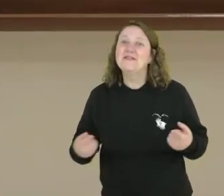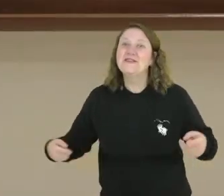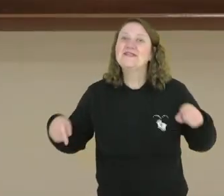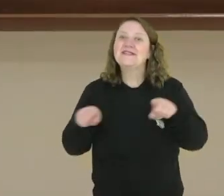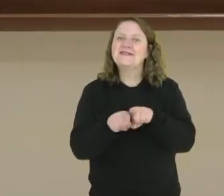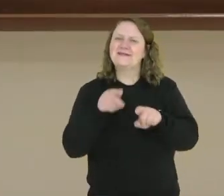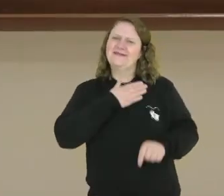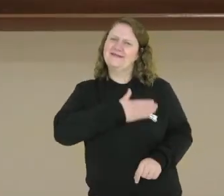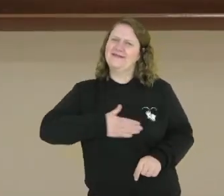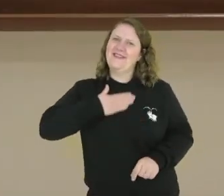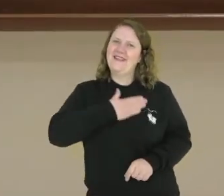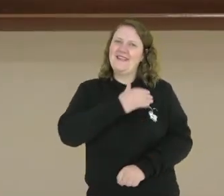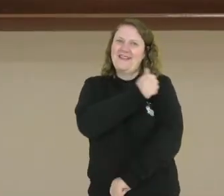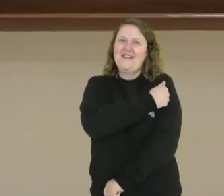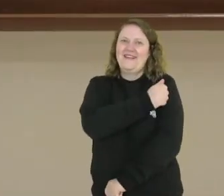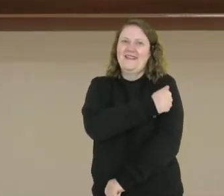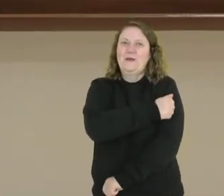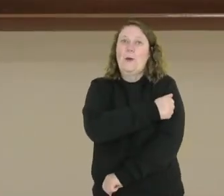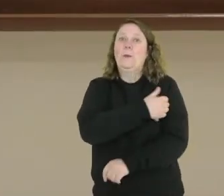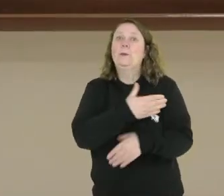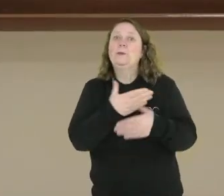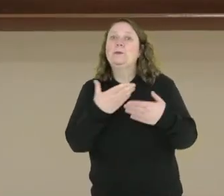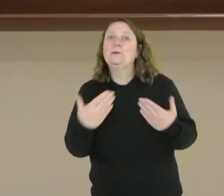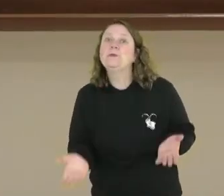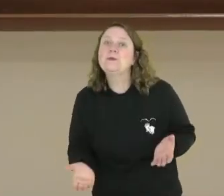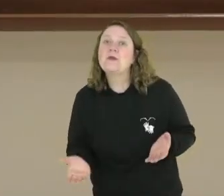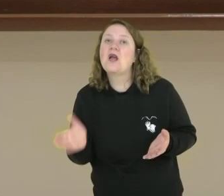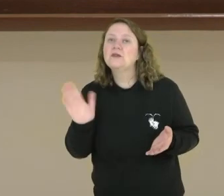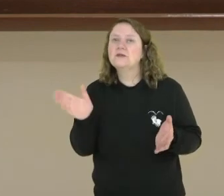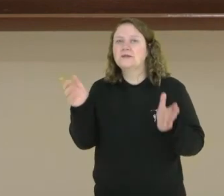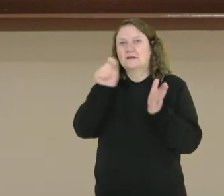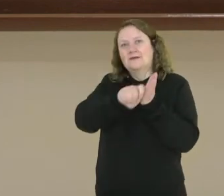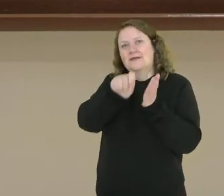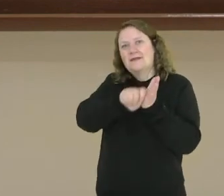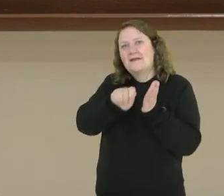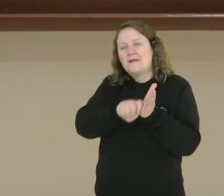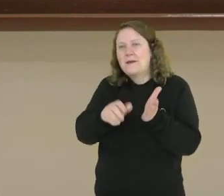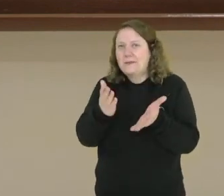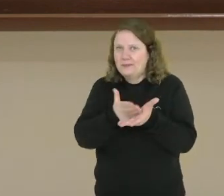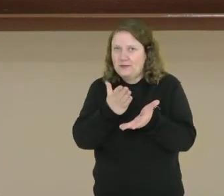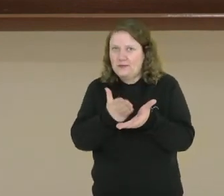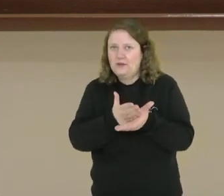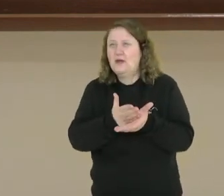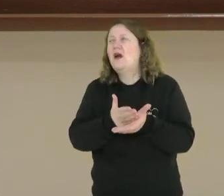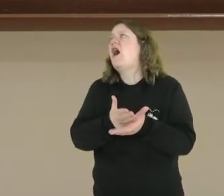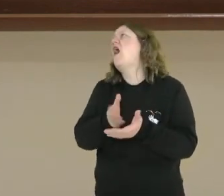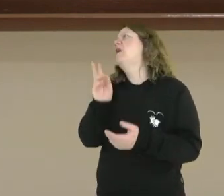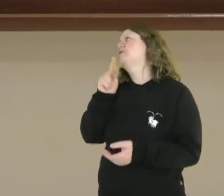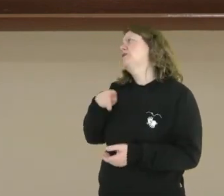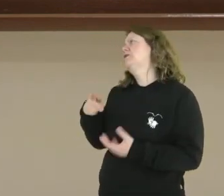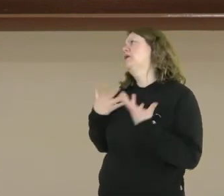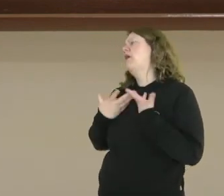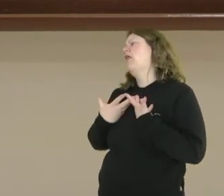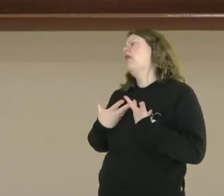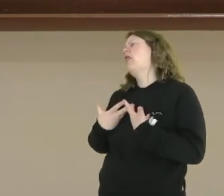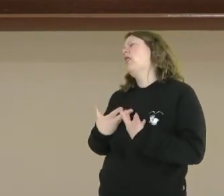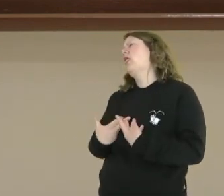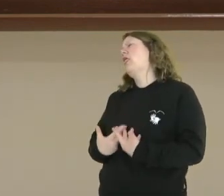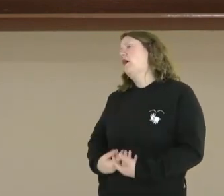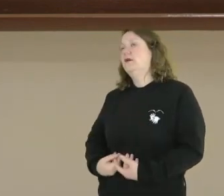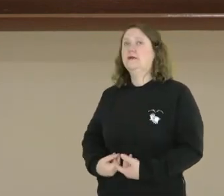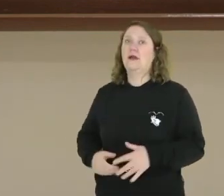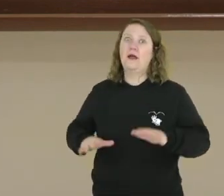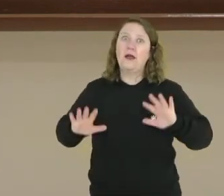anotei, queridos alunos. E aí? Escreveu aí no caderno? Ah, professora, estou cansado, que exercício grande. Ah,